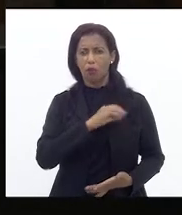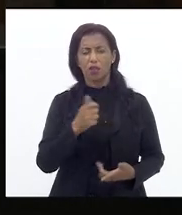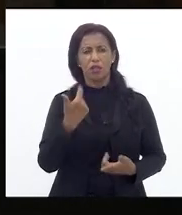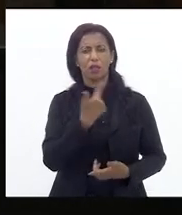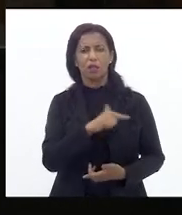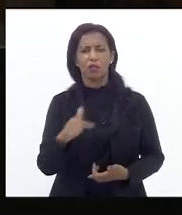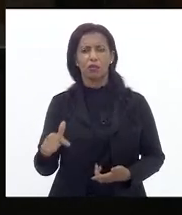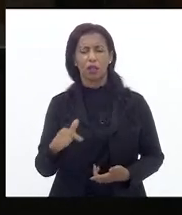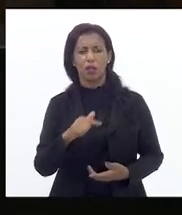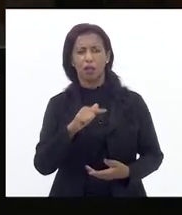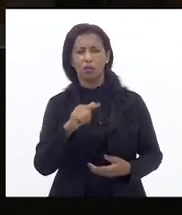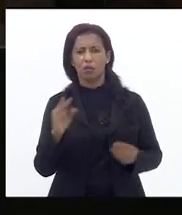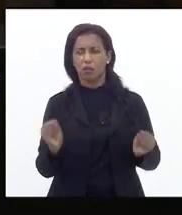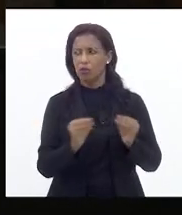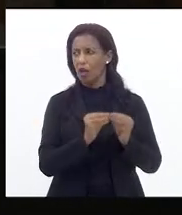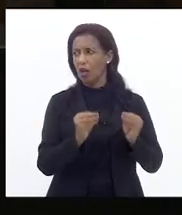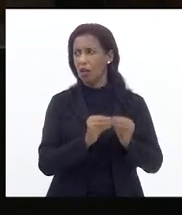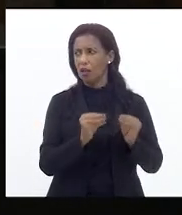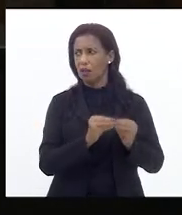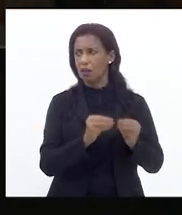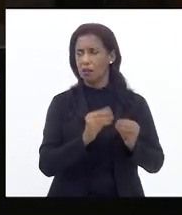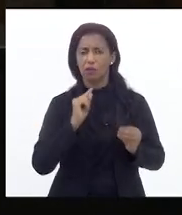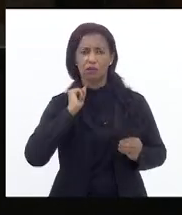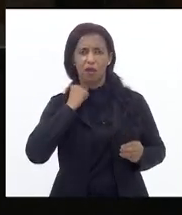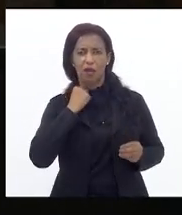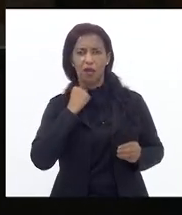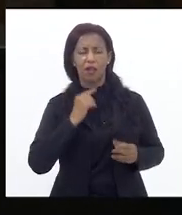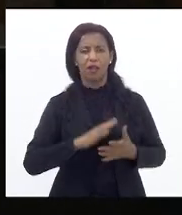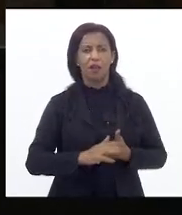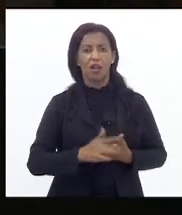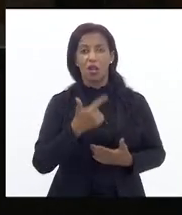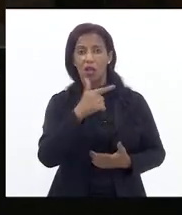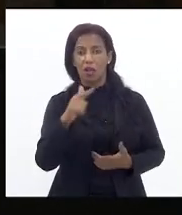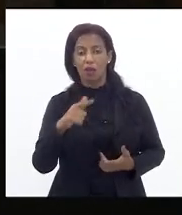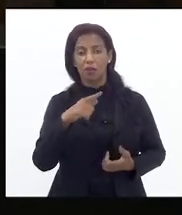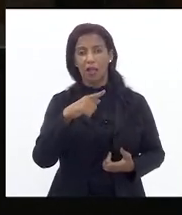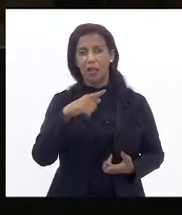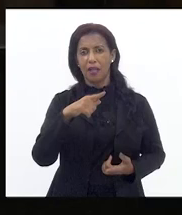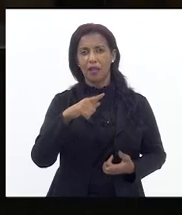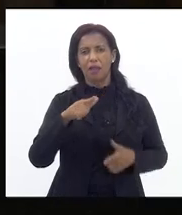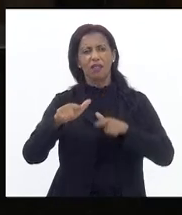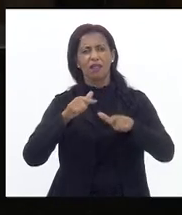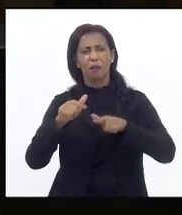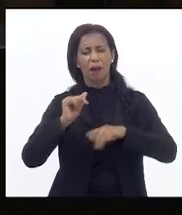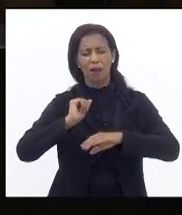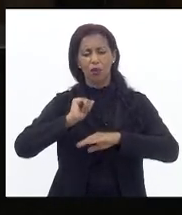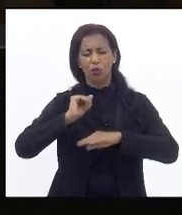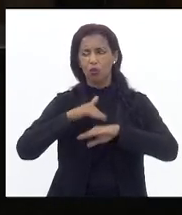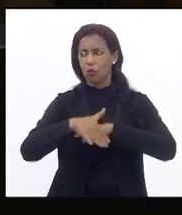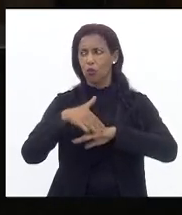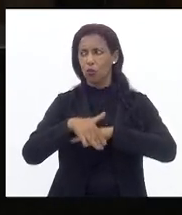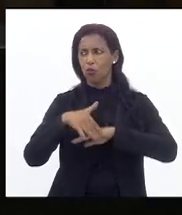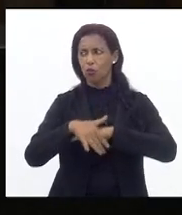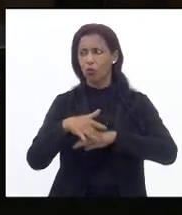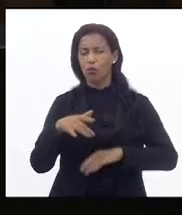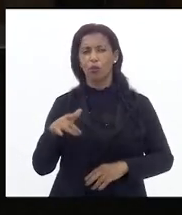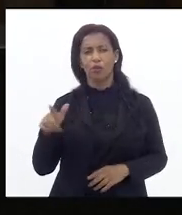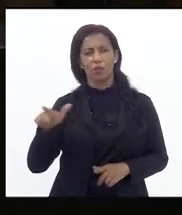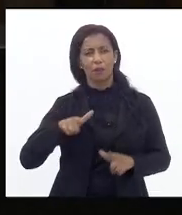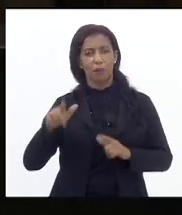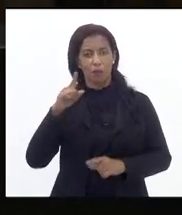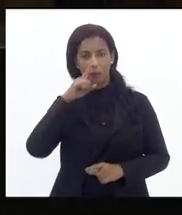insalubridade não tem adicional noturno não tem periculosidade não tem fundo de